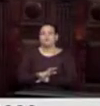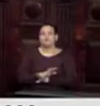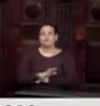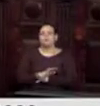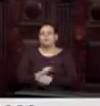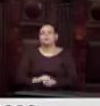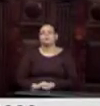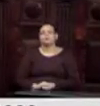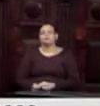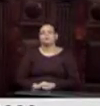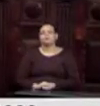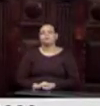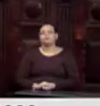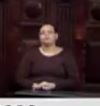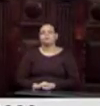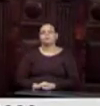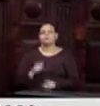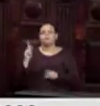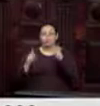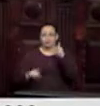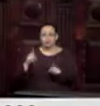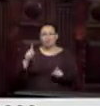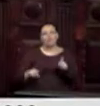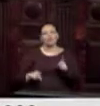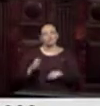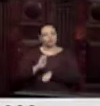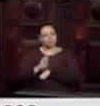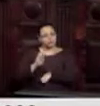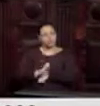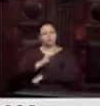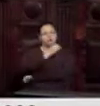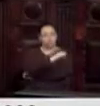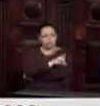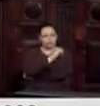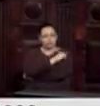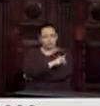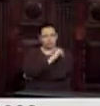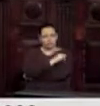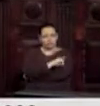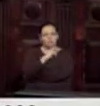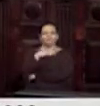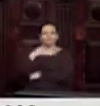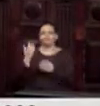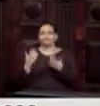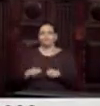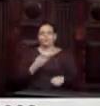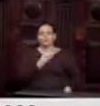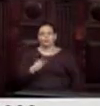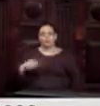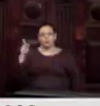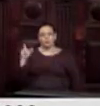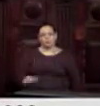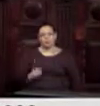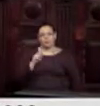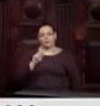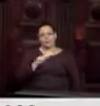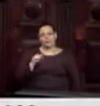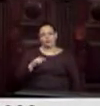para encerrar, o povo do estado do Rio de Janeiro rejeita o governo Pezão.